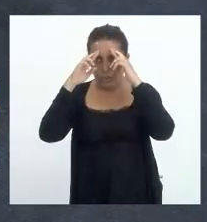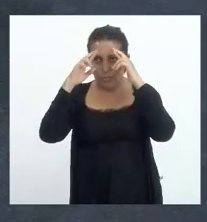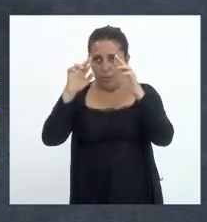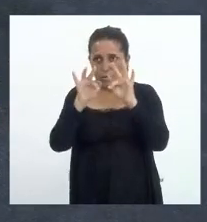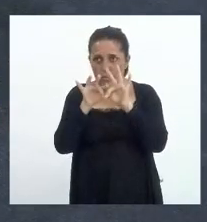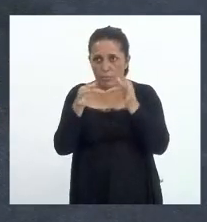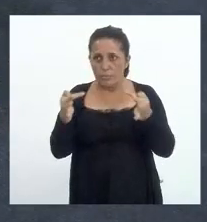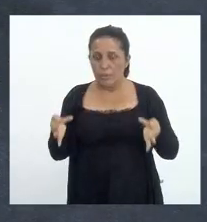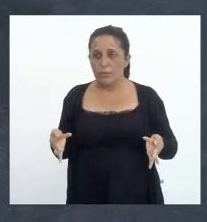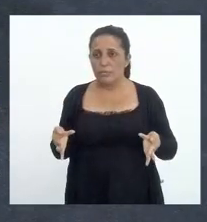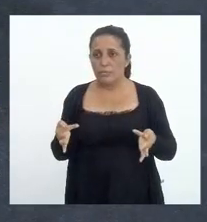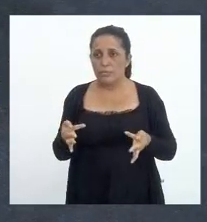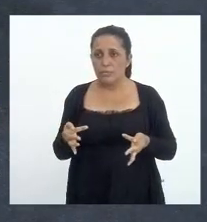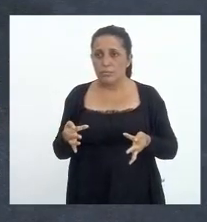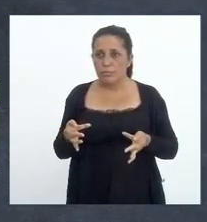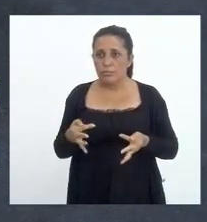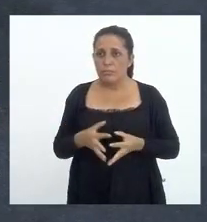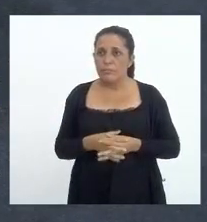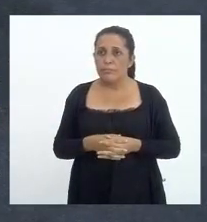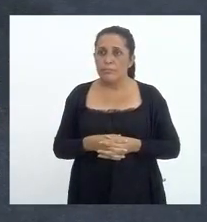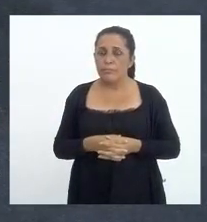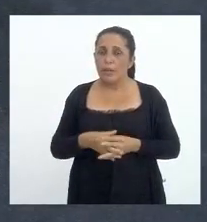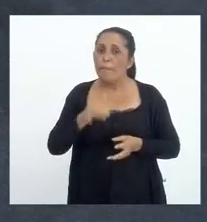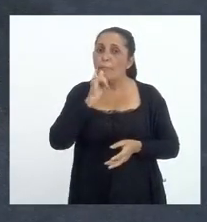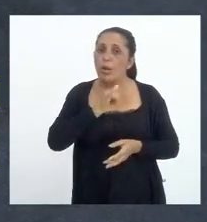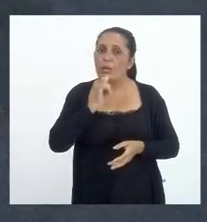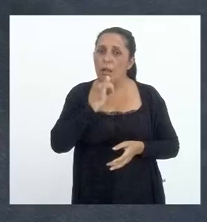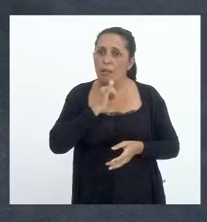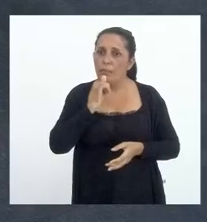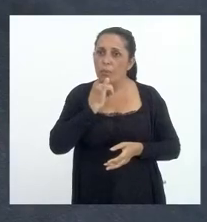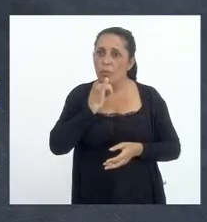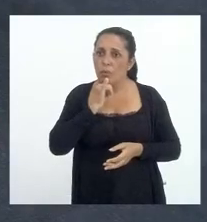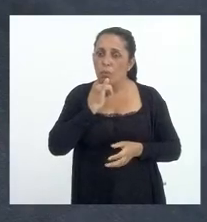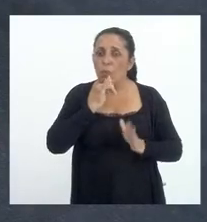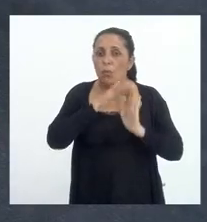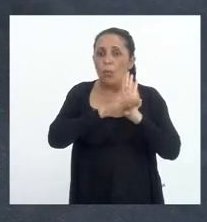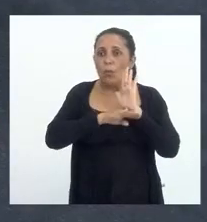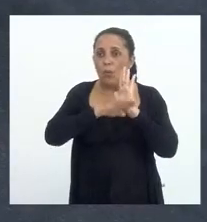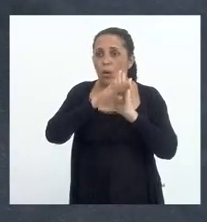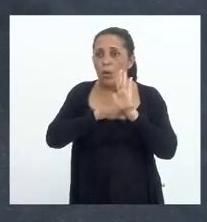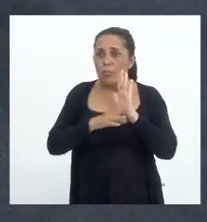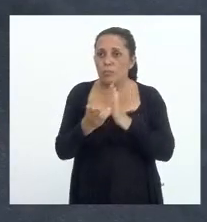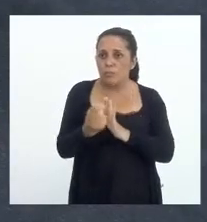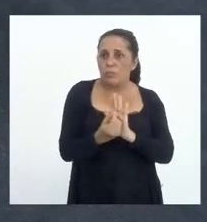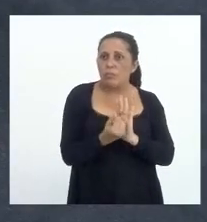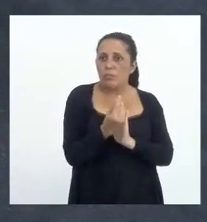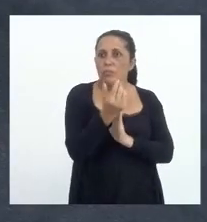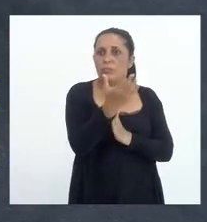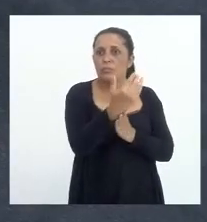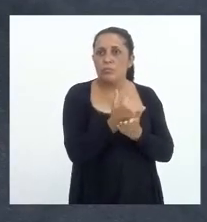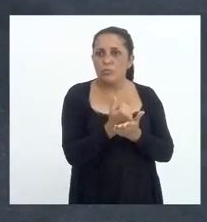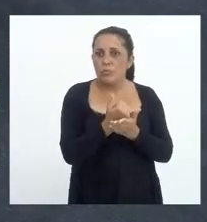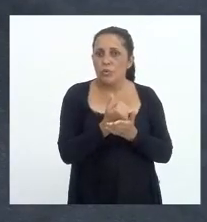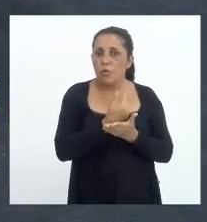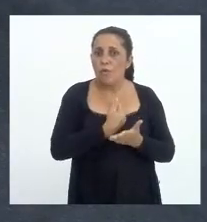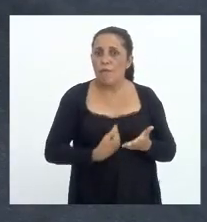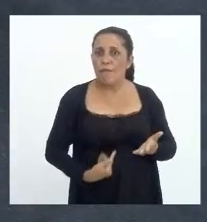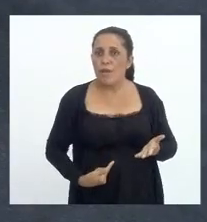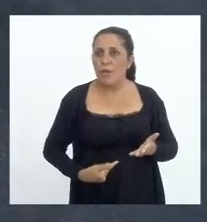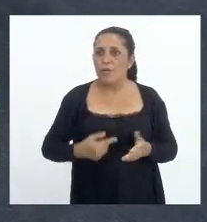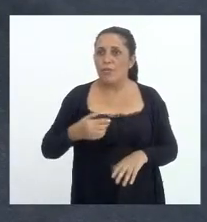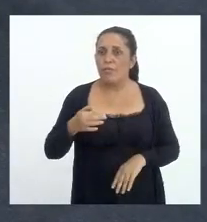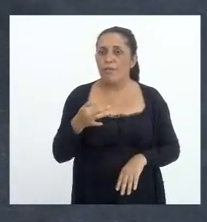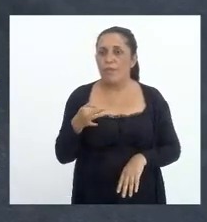humildade, que eu faço. Por exemplo, o regime de recuperação fiscal veio do governo federal, do